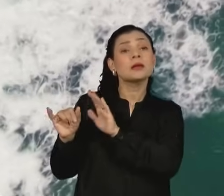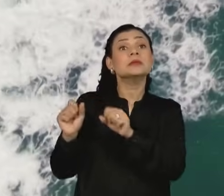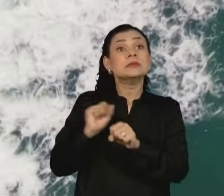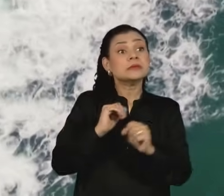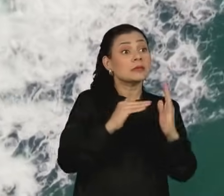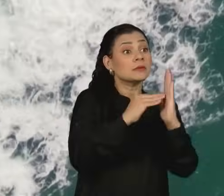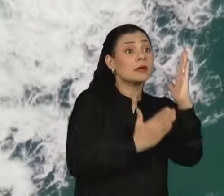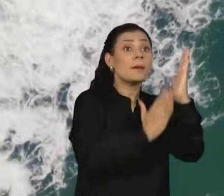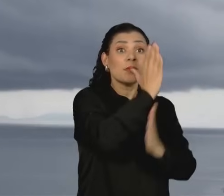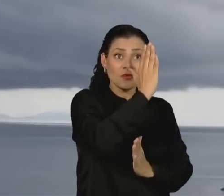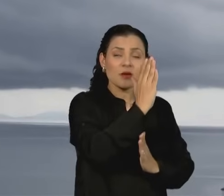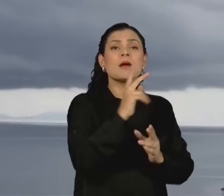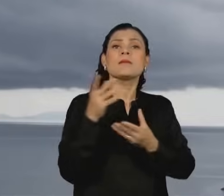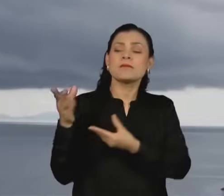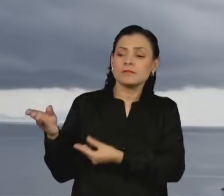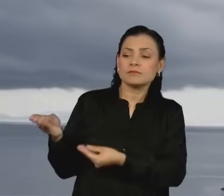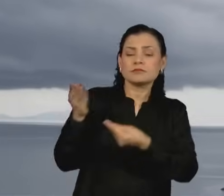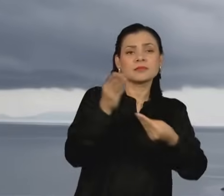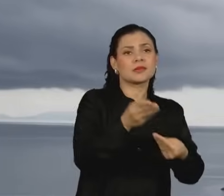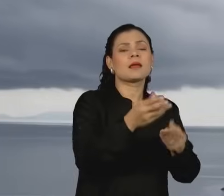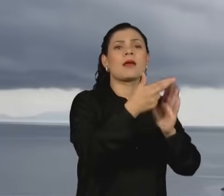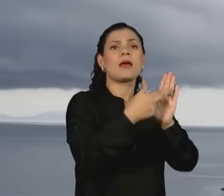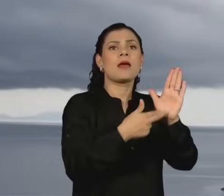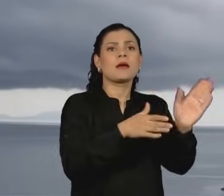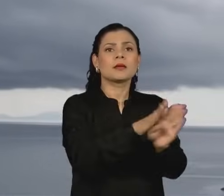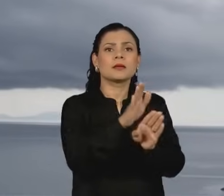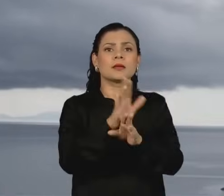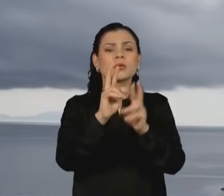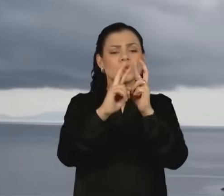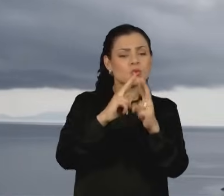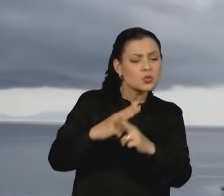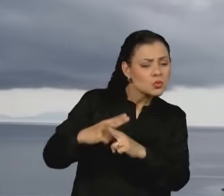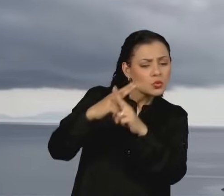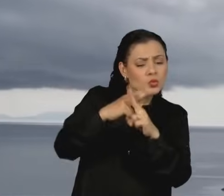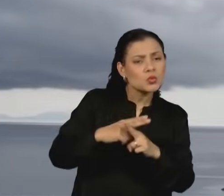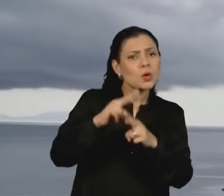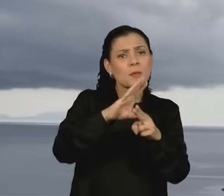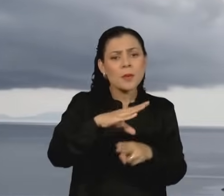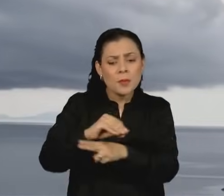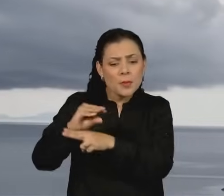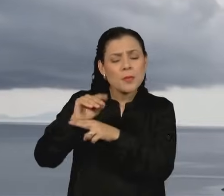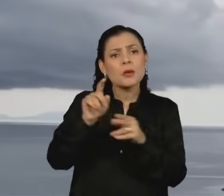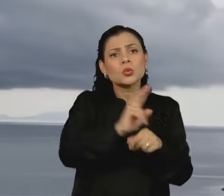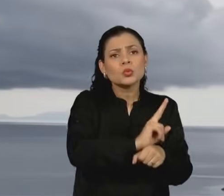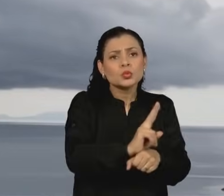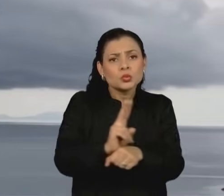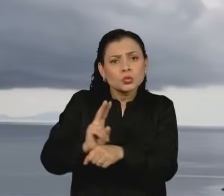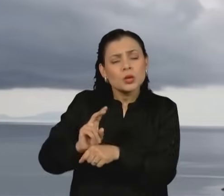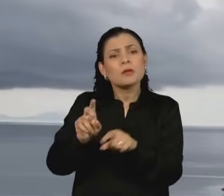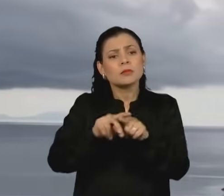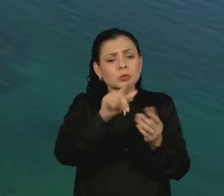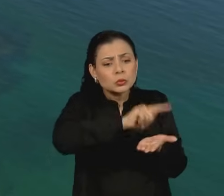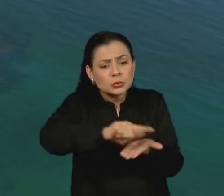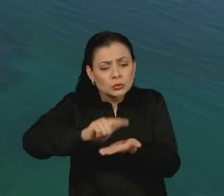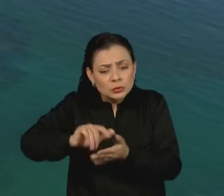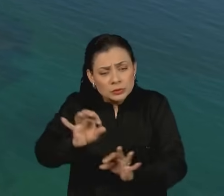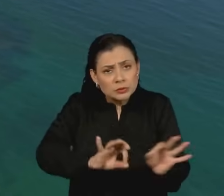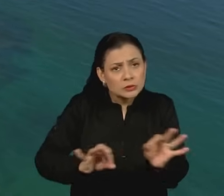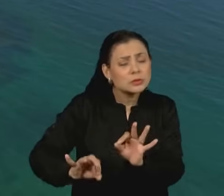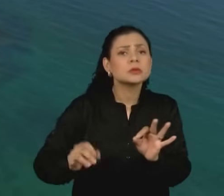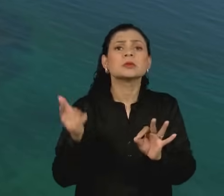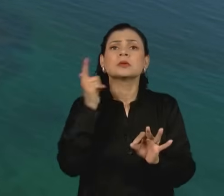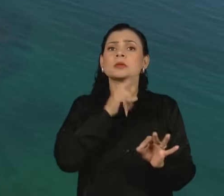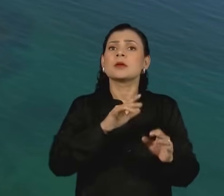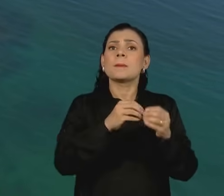a política vai estabelecer diretrizes de monitoramento, prevenção, mitigação, restauração e compensação